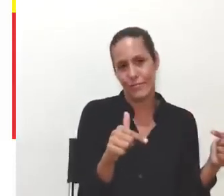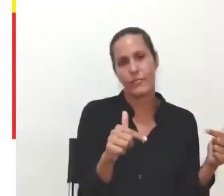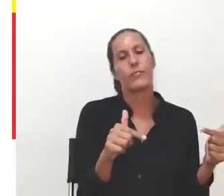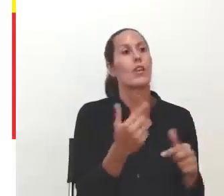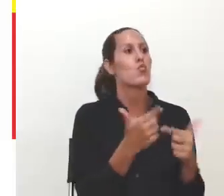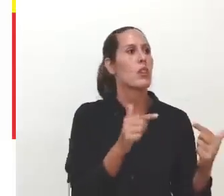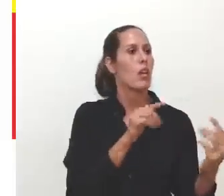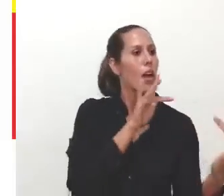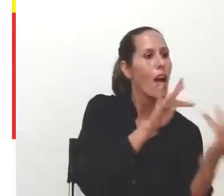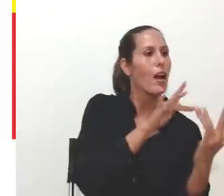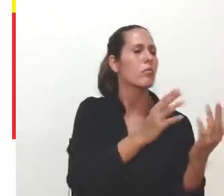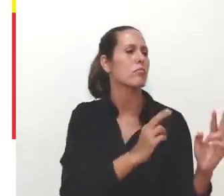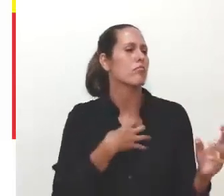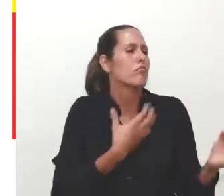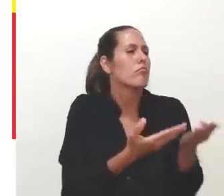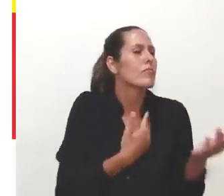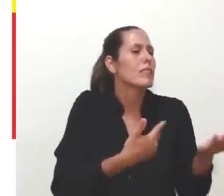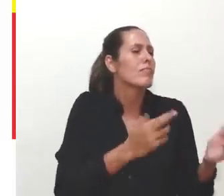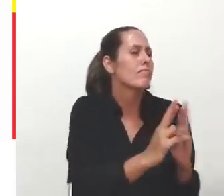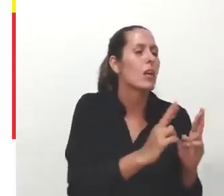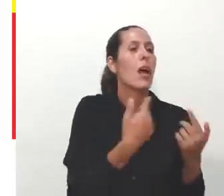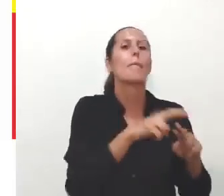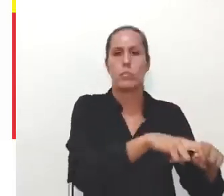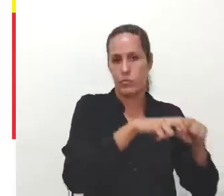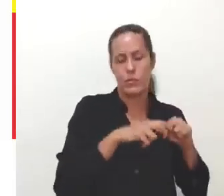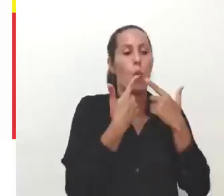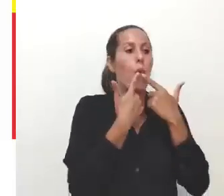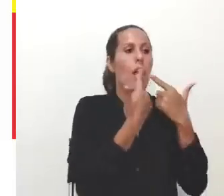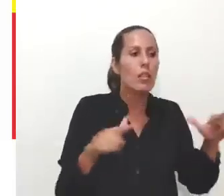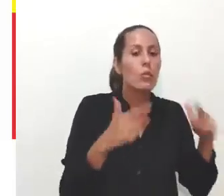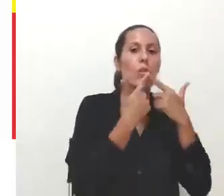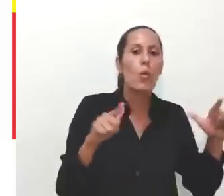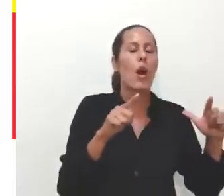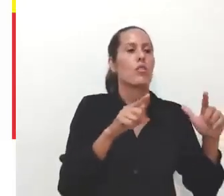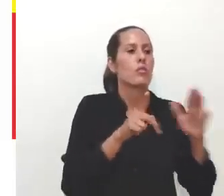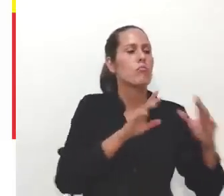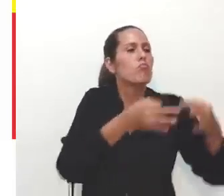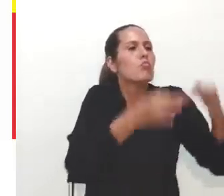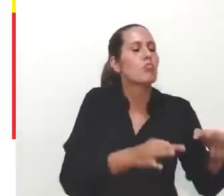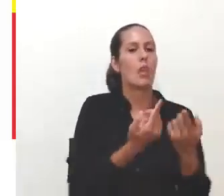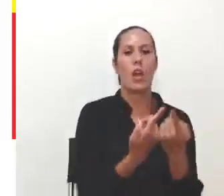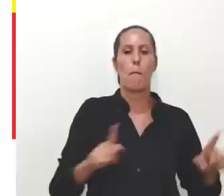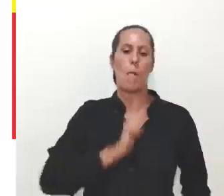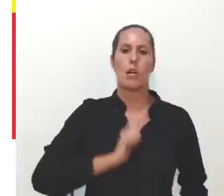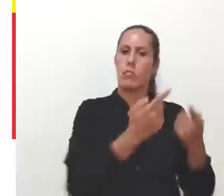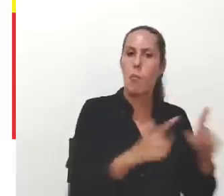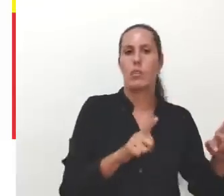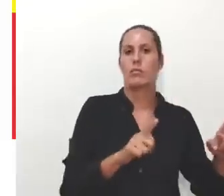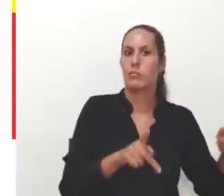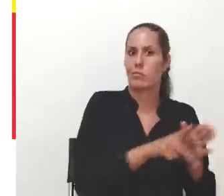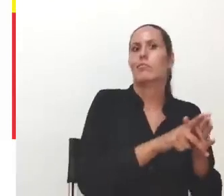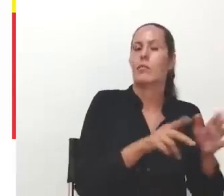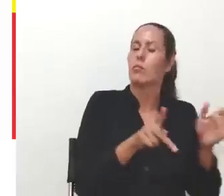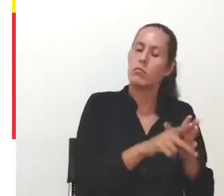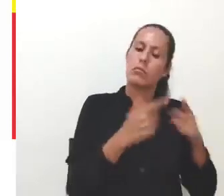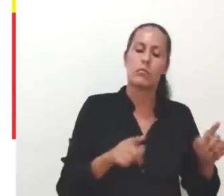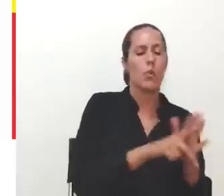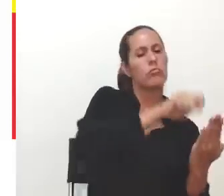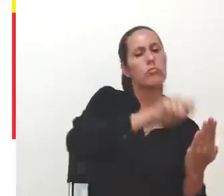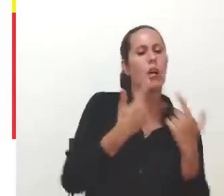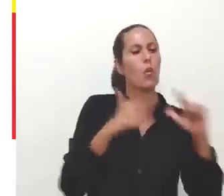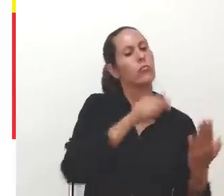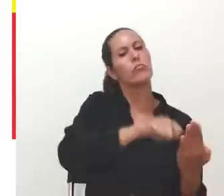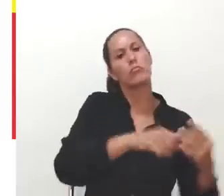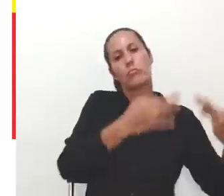informal. Não existe familiaridade entre as pessoas que participam dessa interação. Não existe intimidade. Então seria uma linguagem